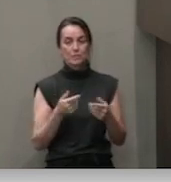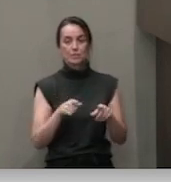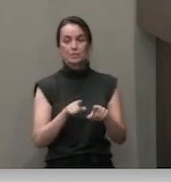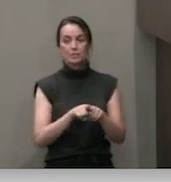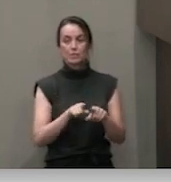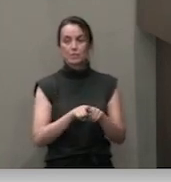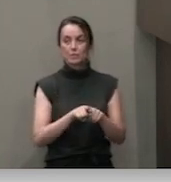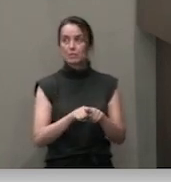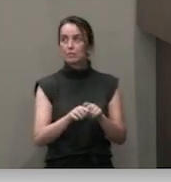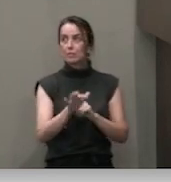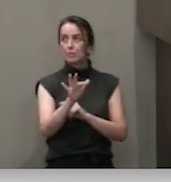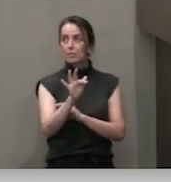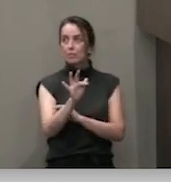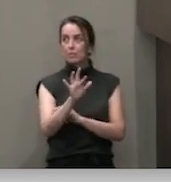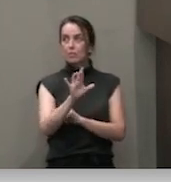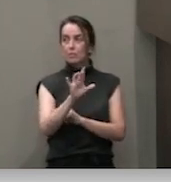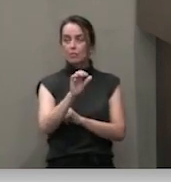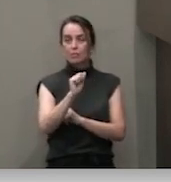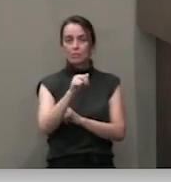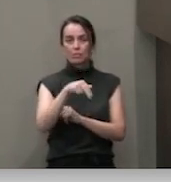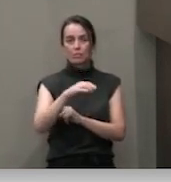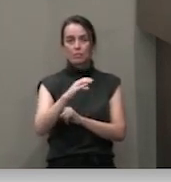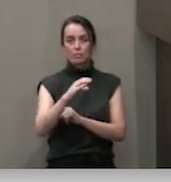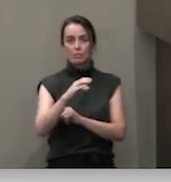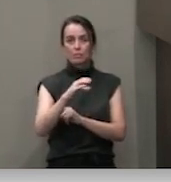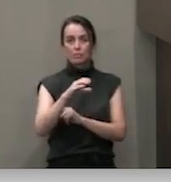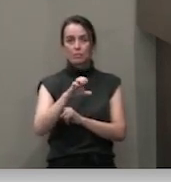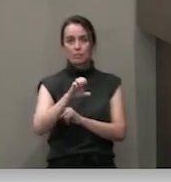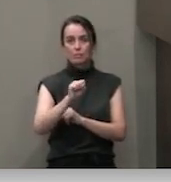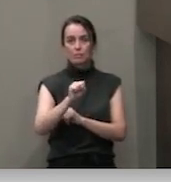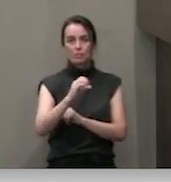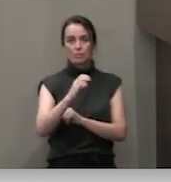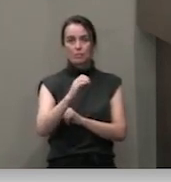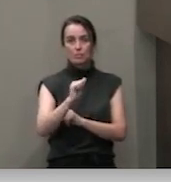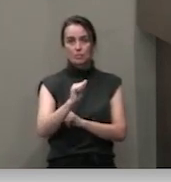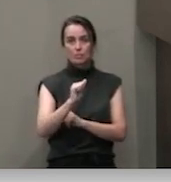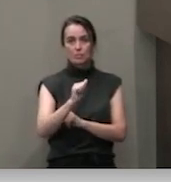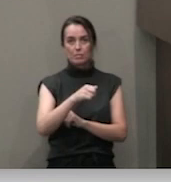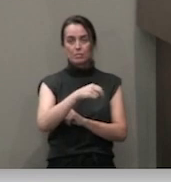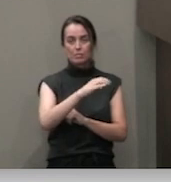Francesca dia 7 de dezembro às 15 horas no CMP